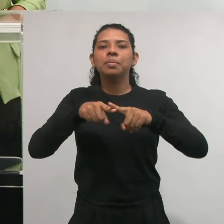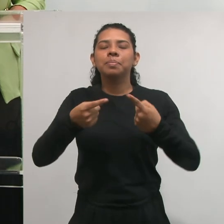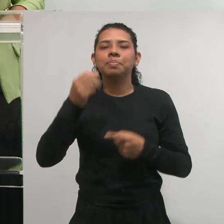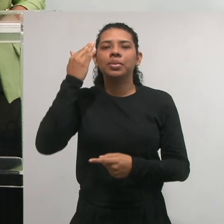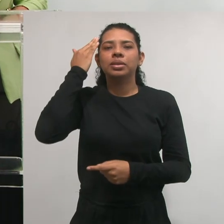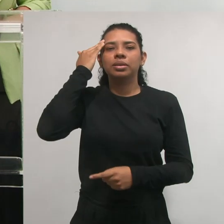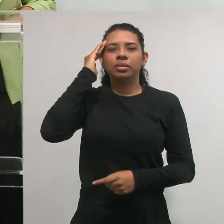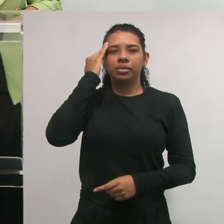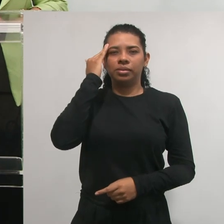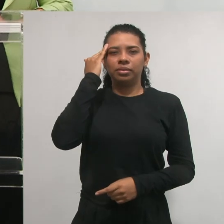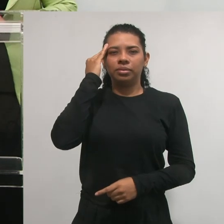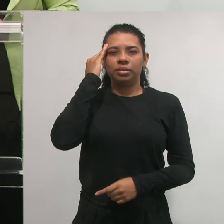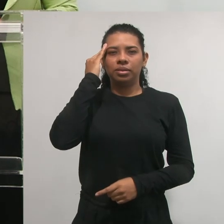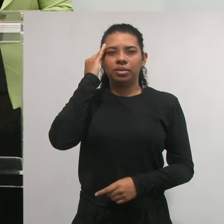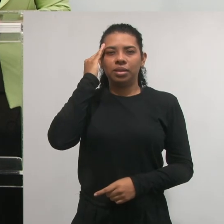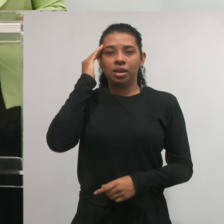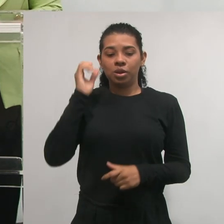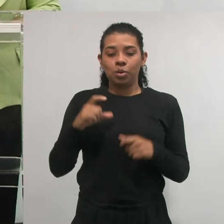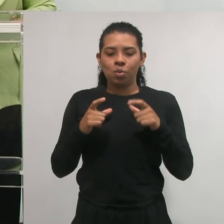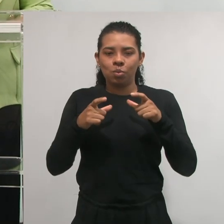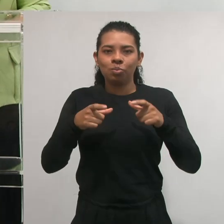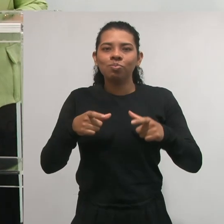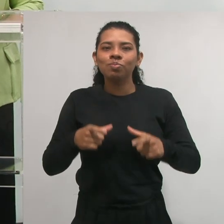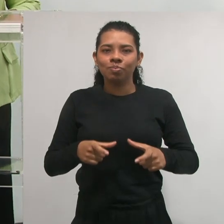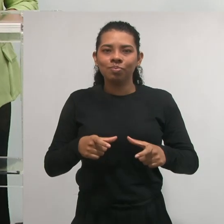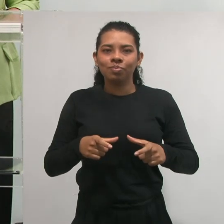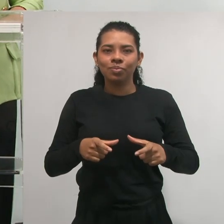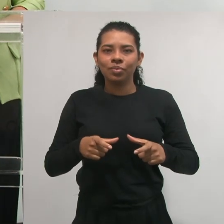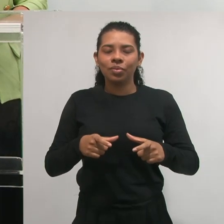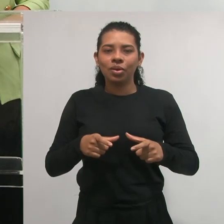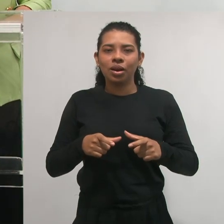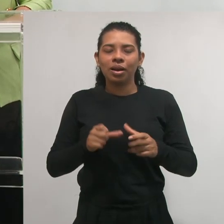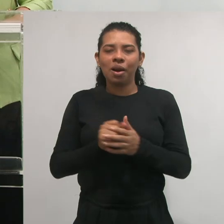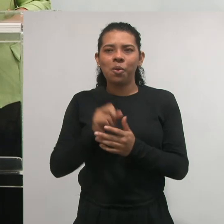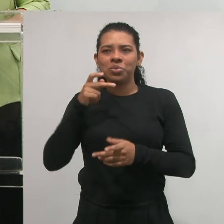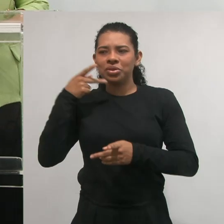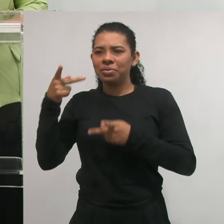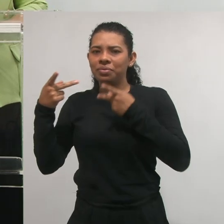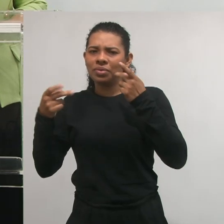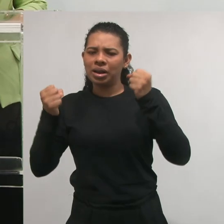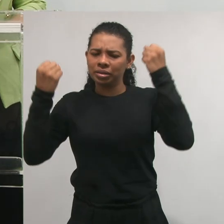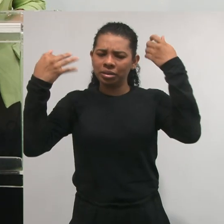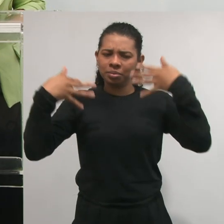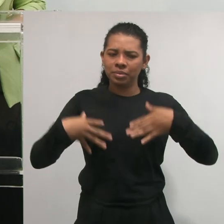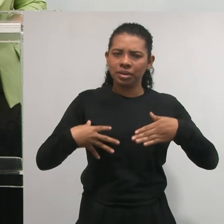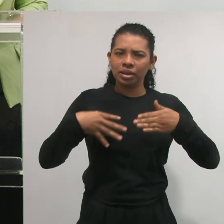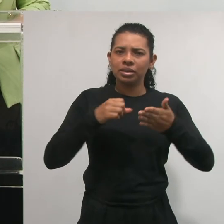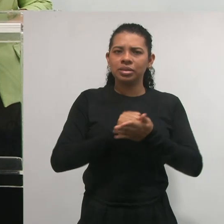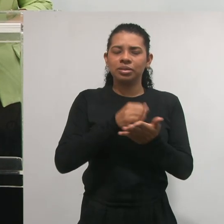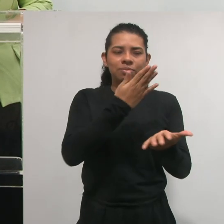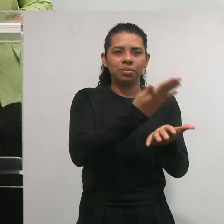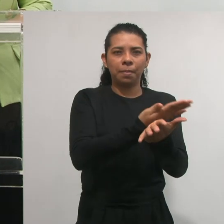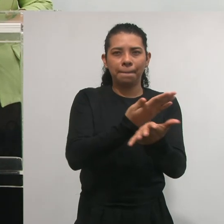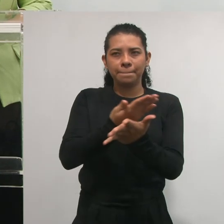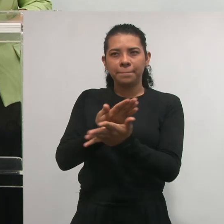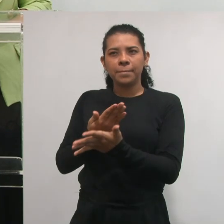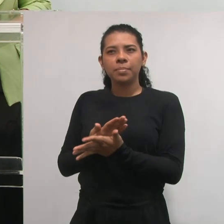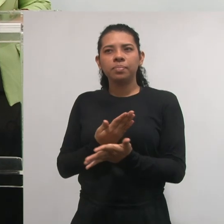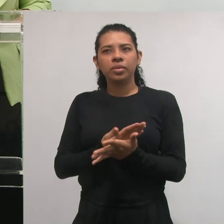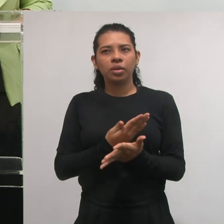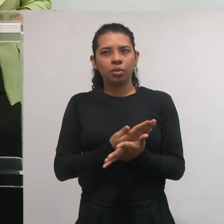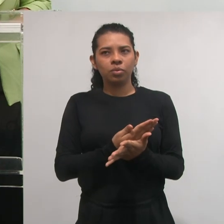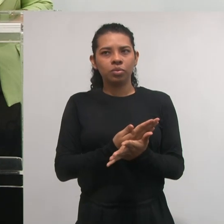espaços de poder, mas especialmente o lugar de fala da mulher na ciência, né? Aquilo que a